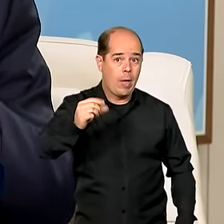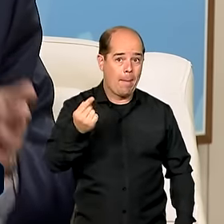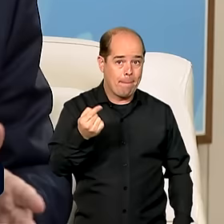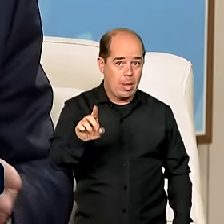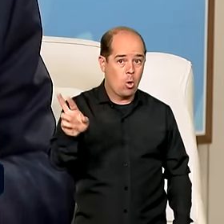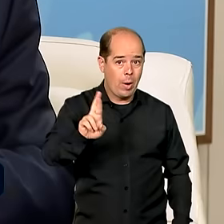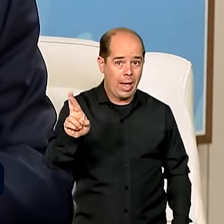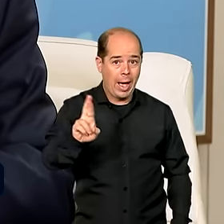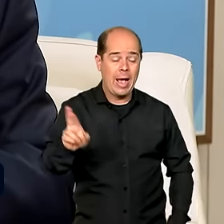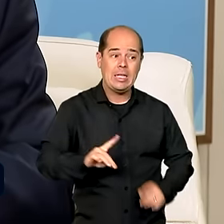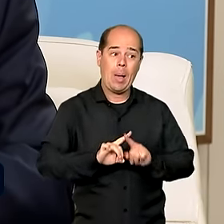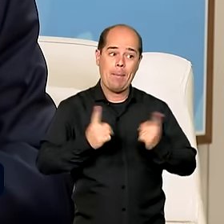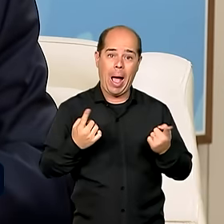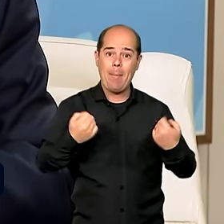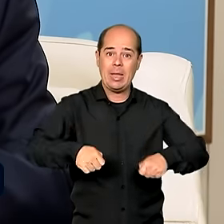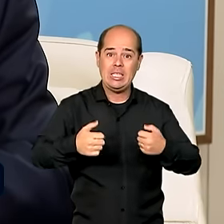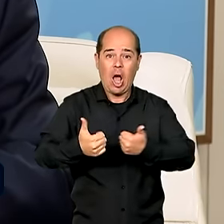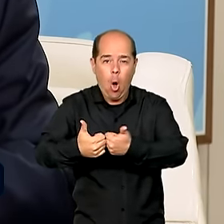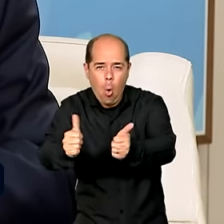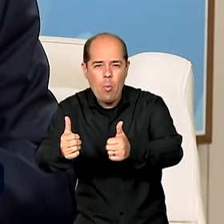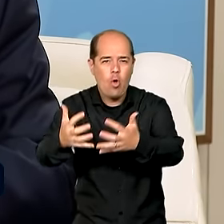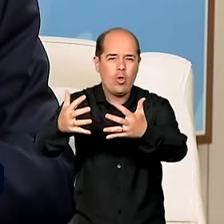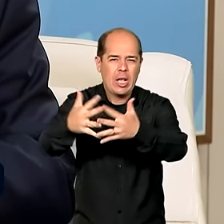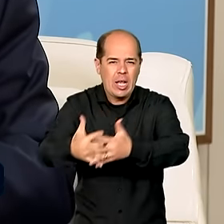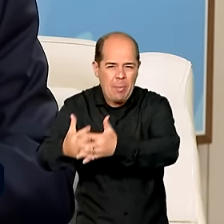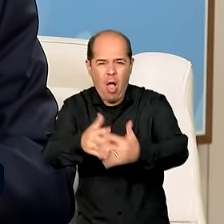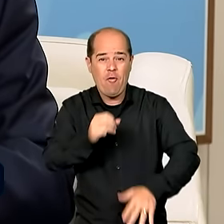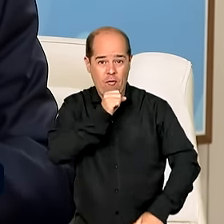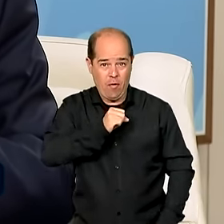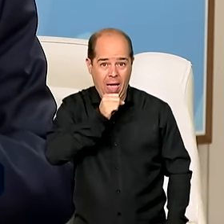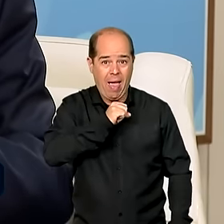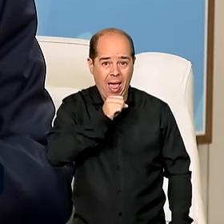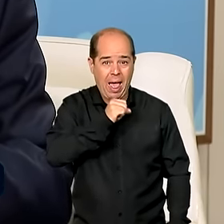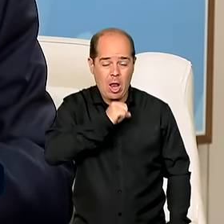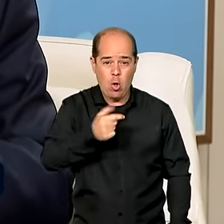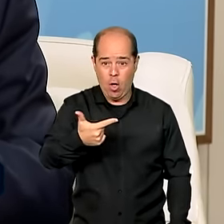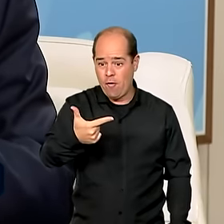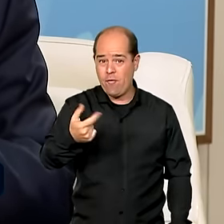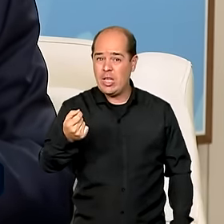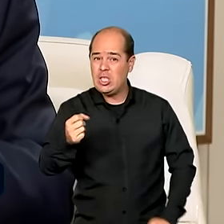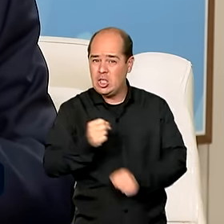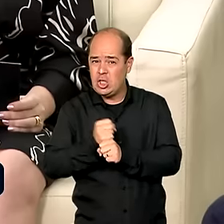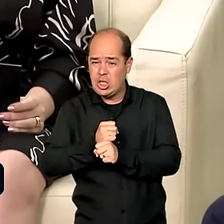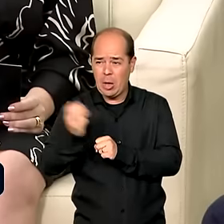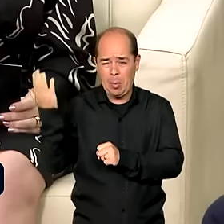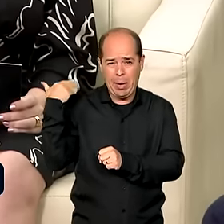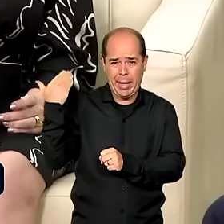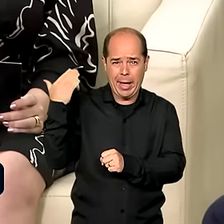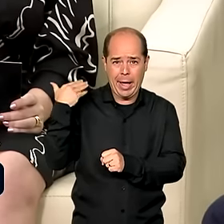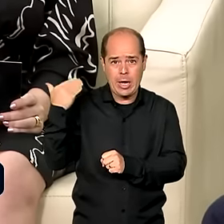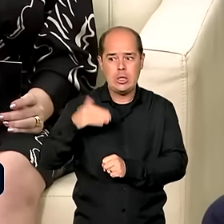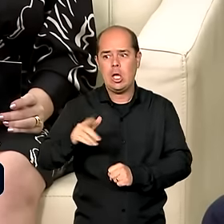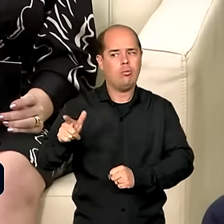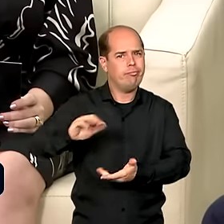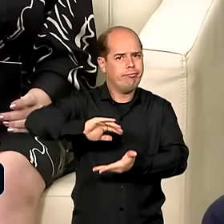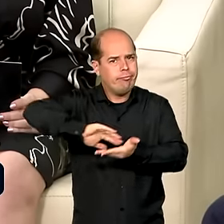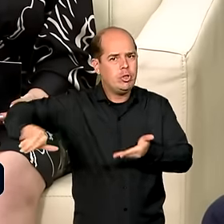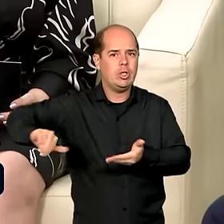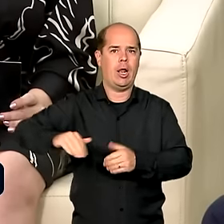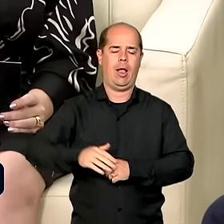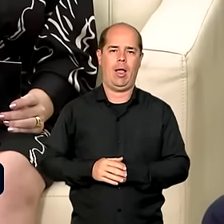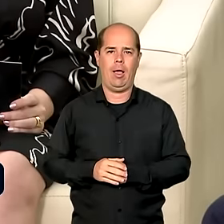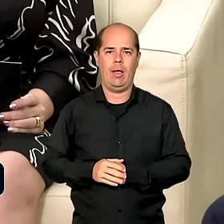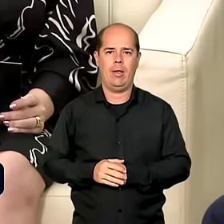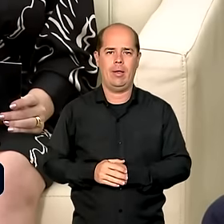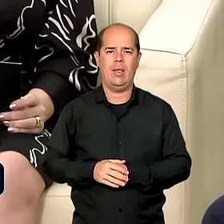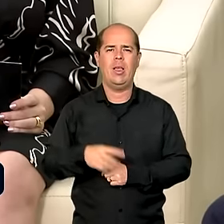ou um ônibus velho da rua com mais de 20 anos que é muito poluente e tem problema de segurança